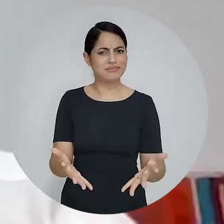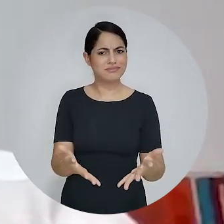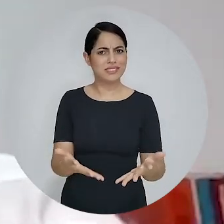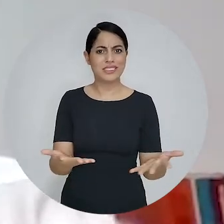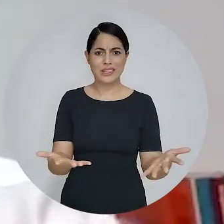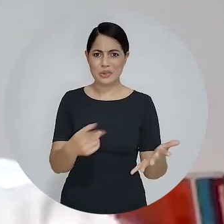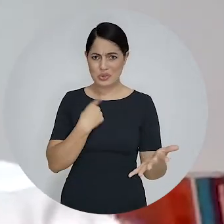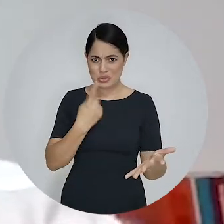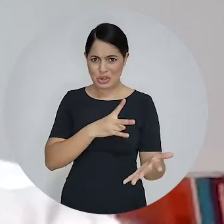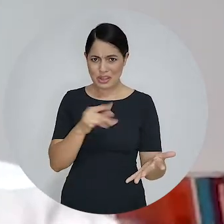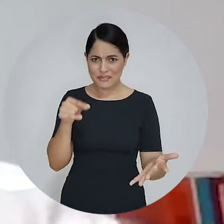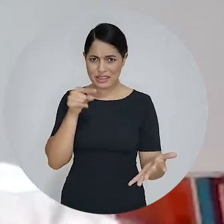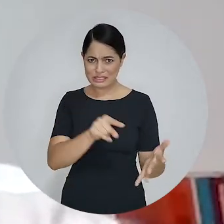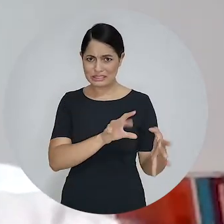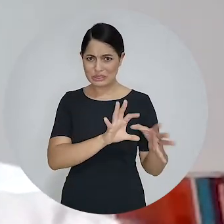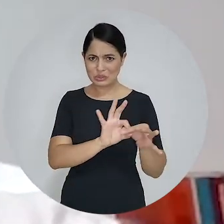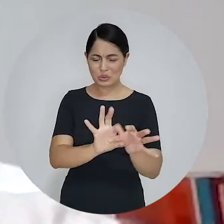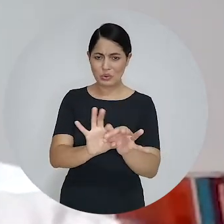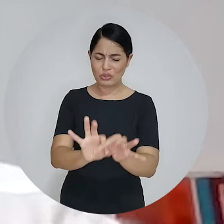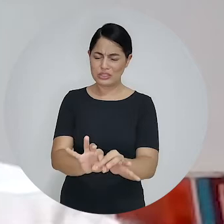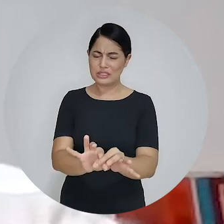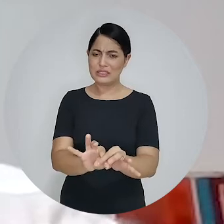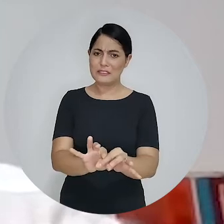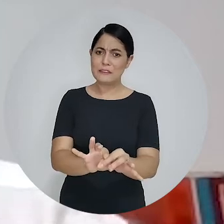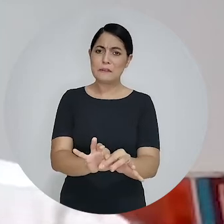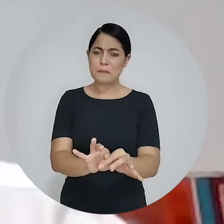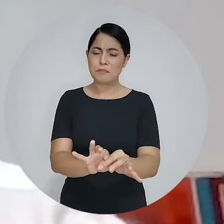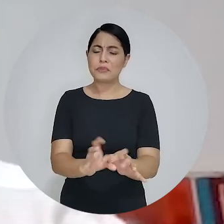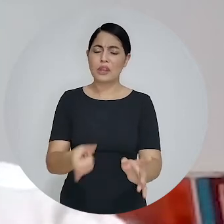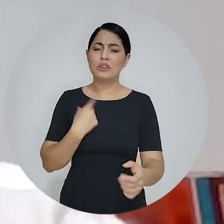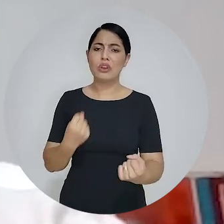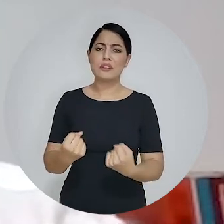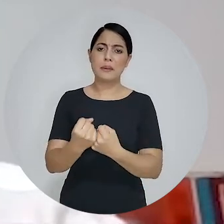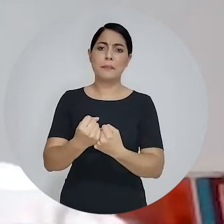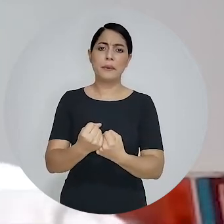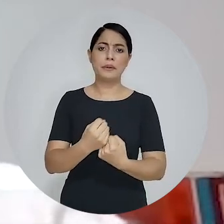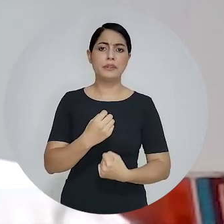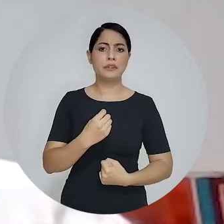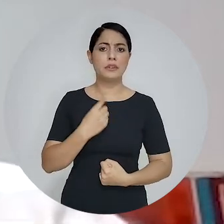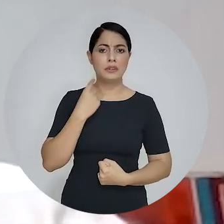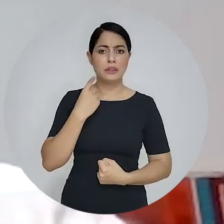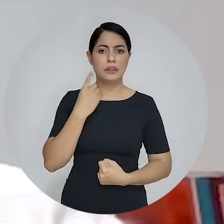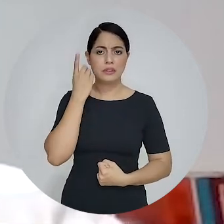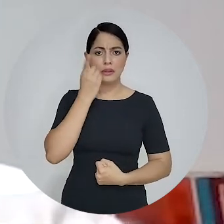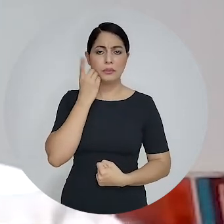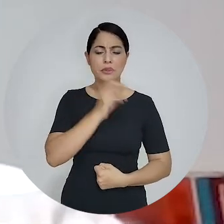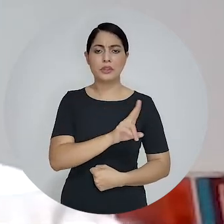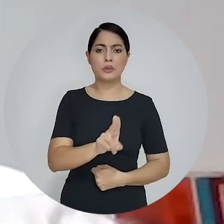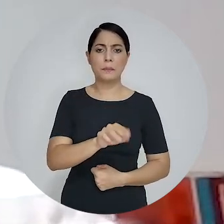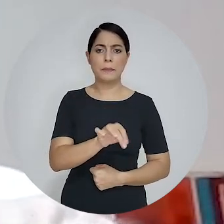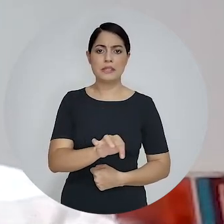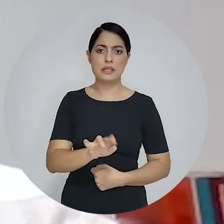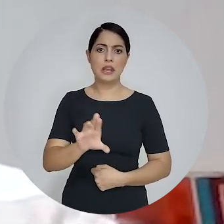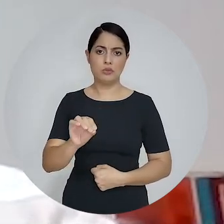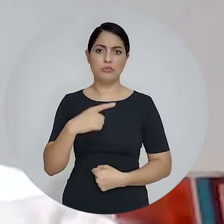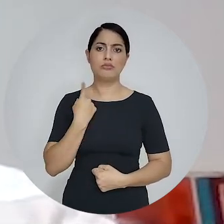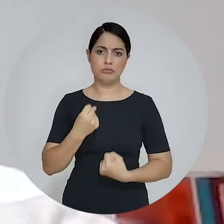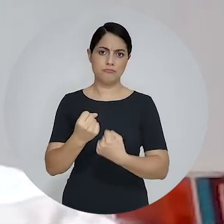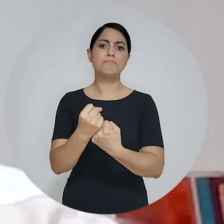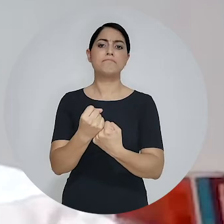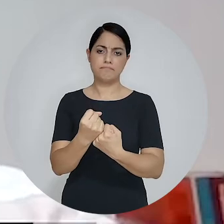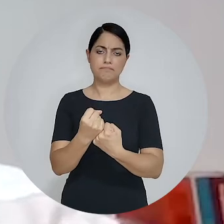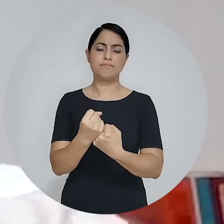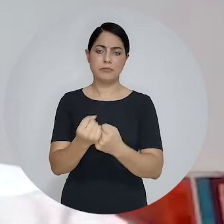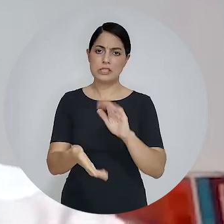vamos permanecer nessa linha, né, de atuação, dando apoio ao deputado Marcelo Ramos, que propõe